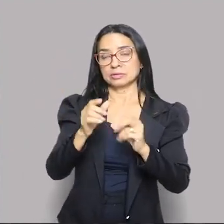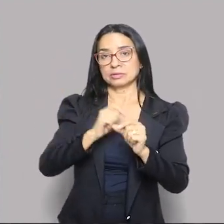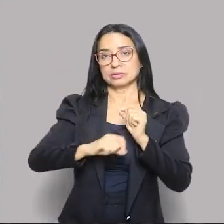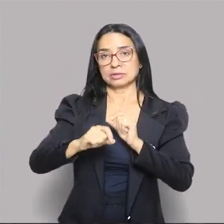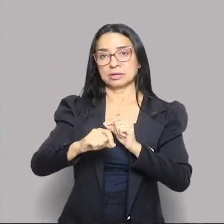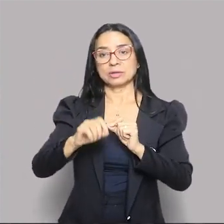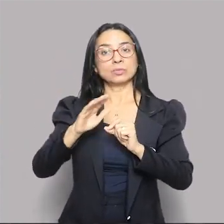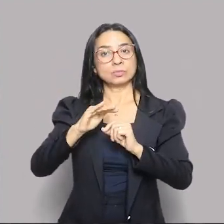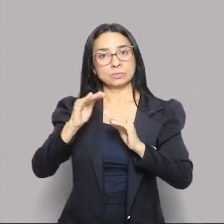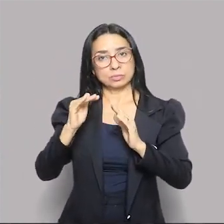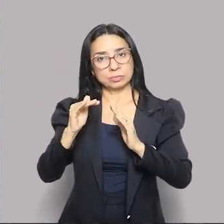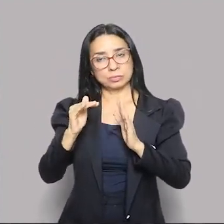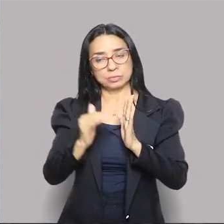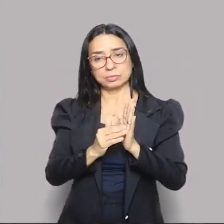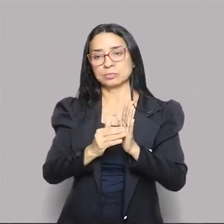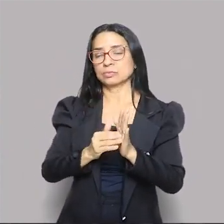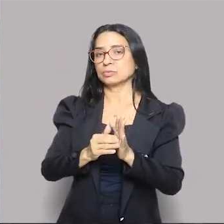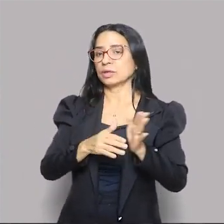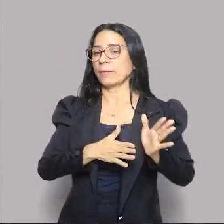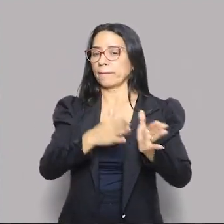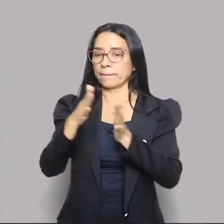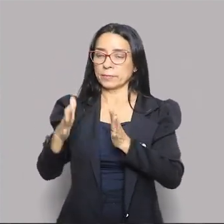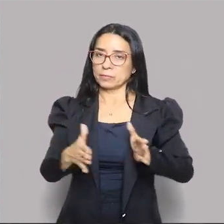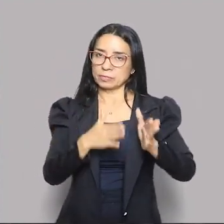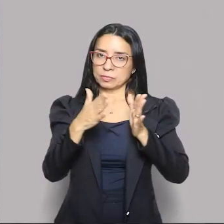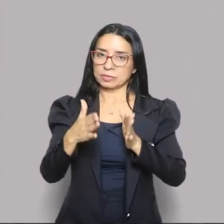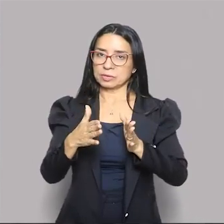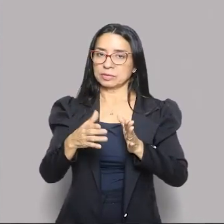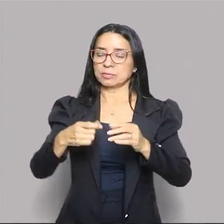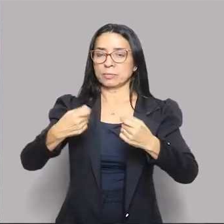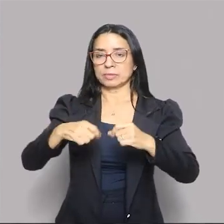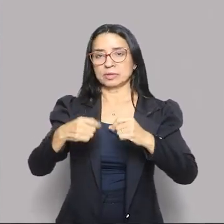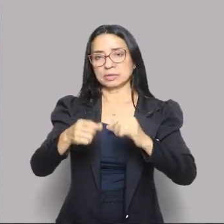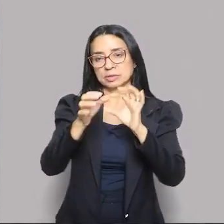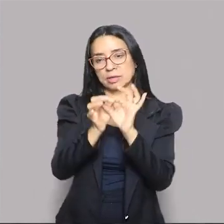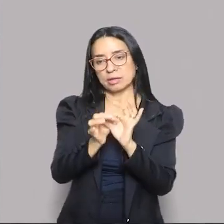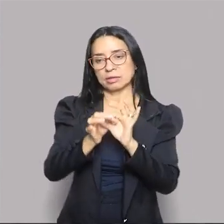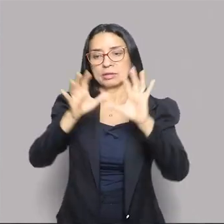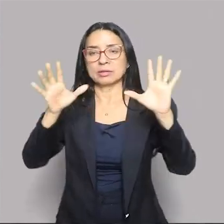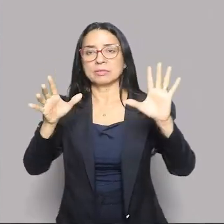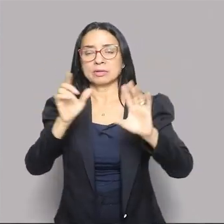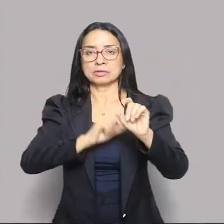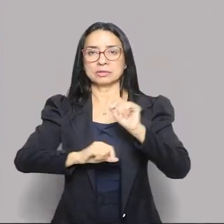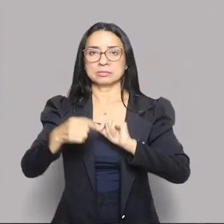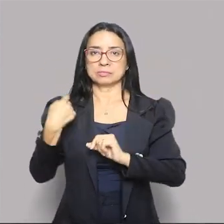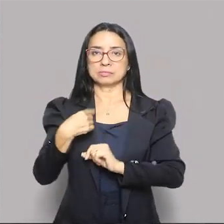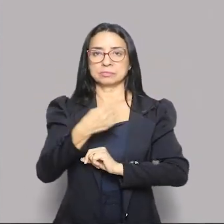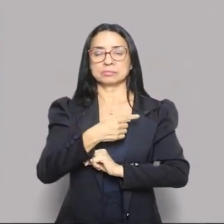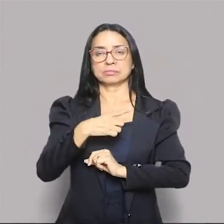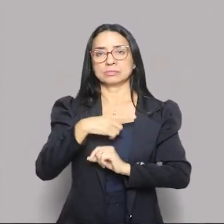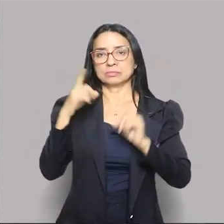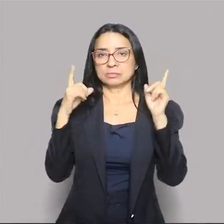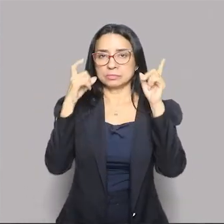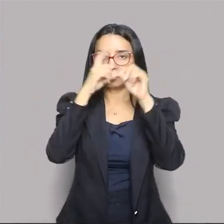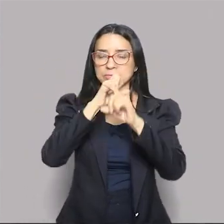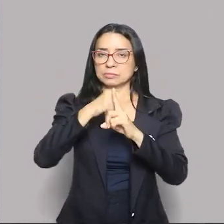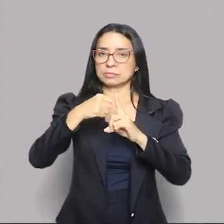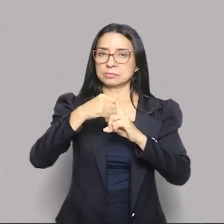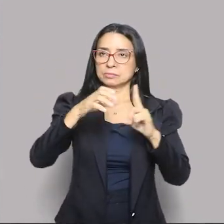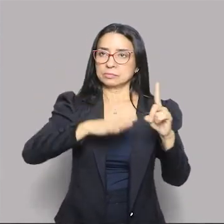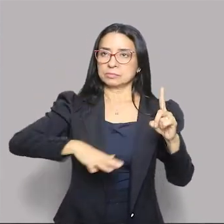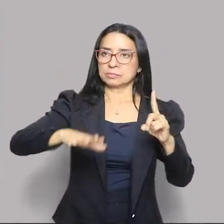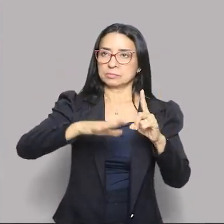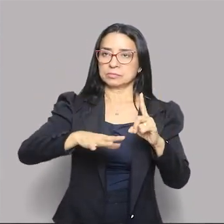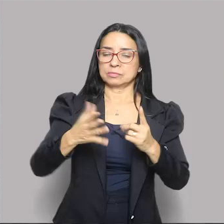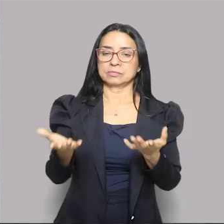ser repassado, precisa ser democratizado. E a gente se depara com uma dificuldade social, que é a dificuldade a